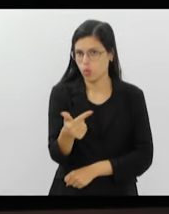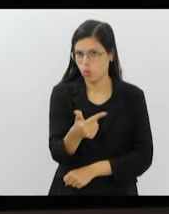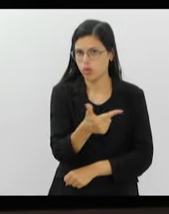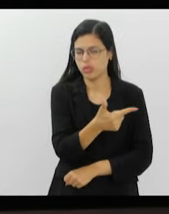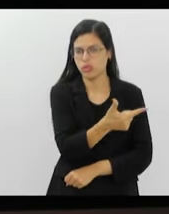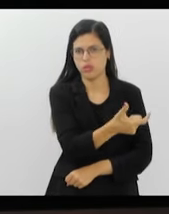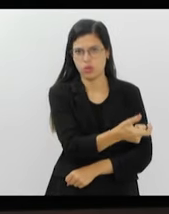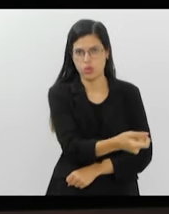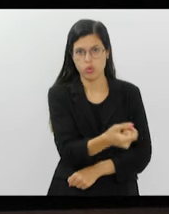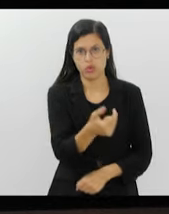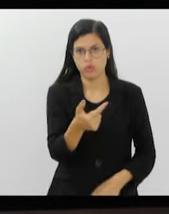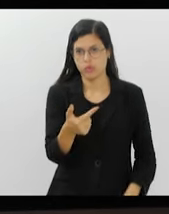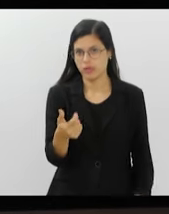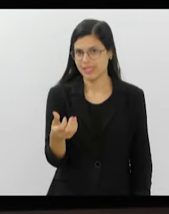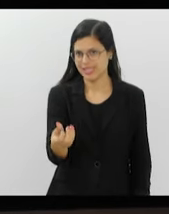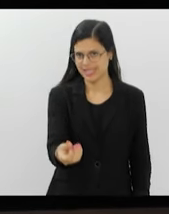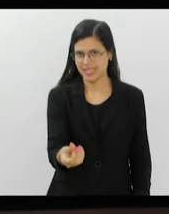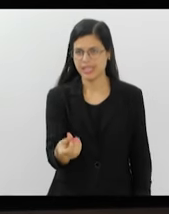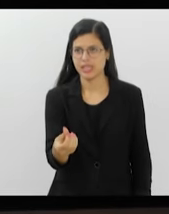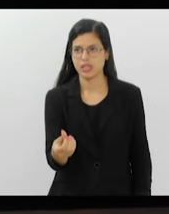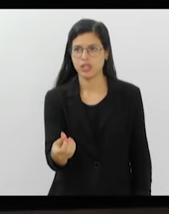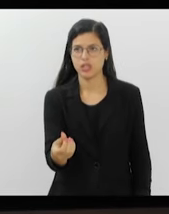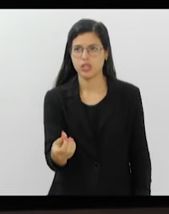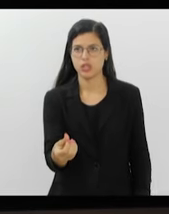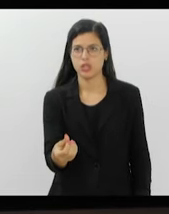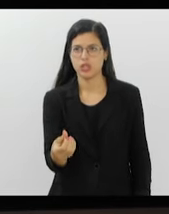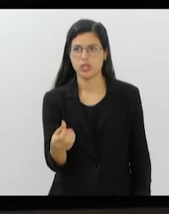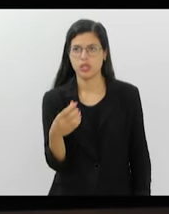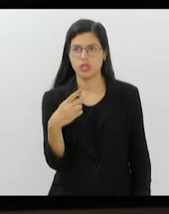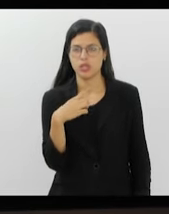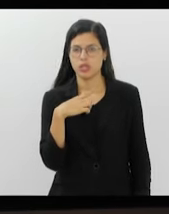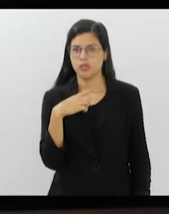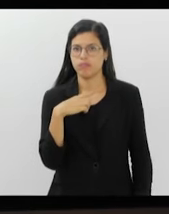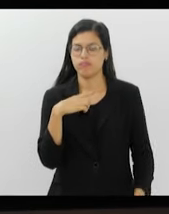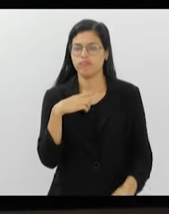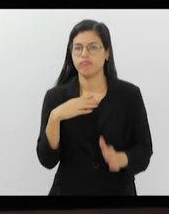aonde há um ponto de inflexão bastante